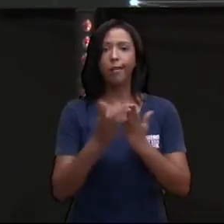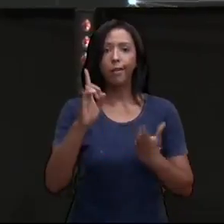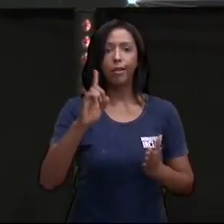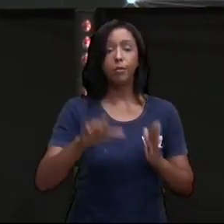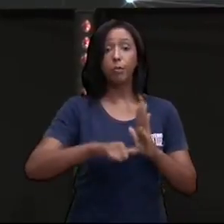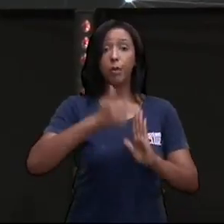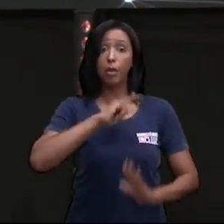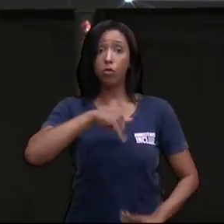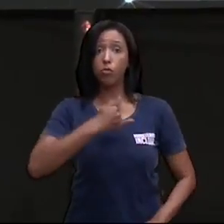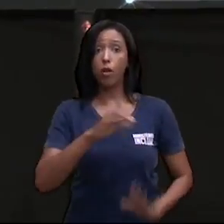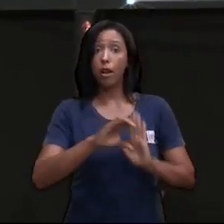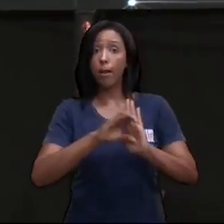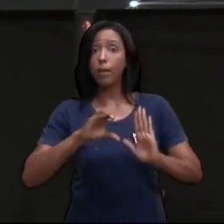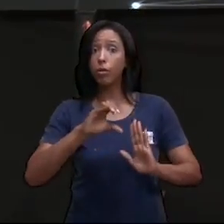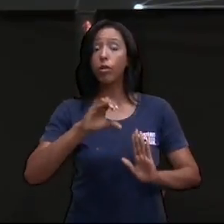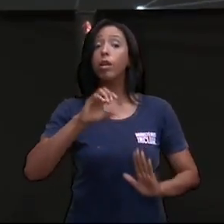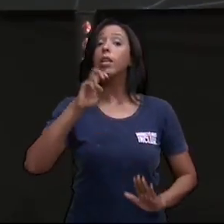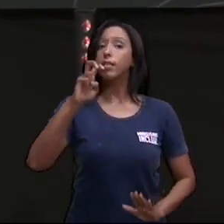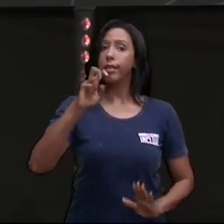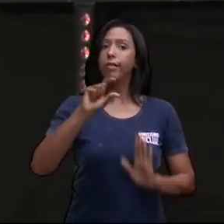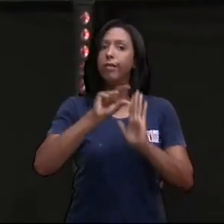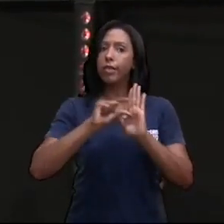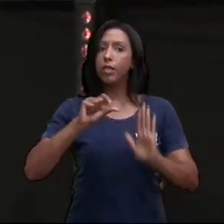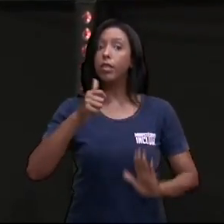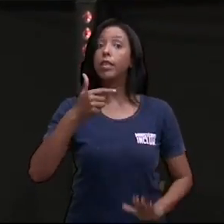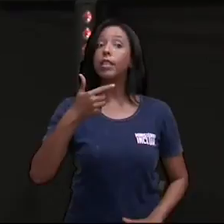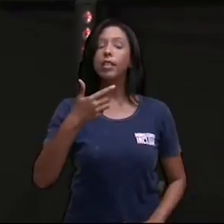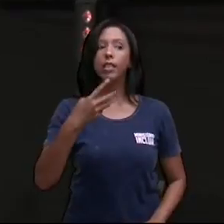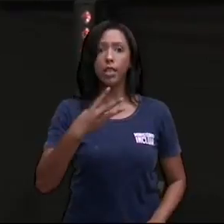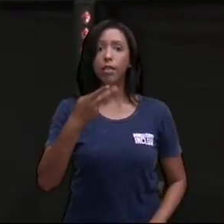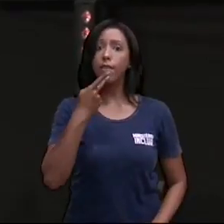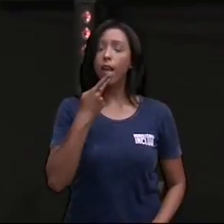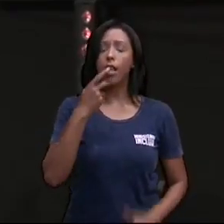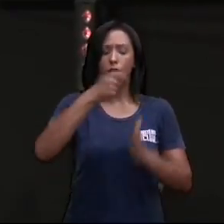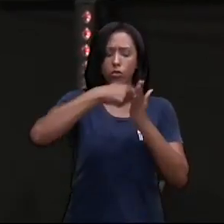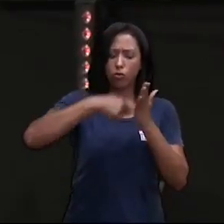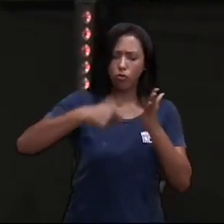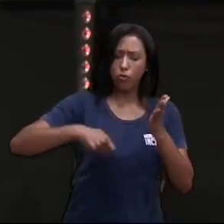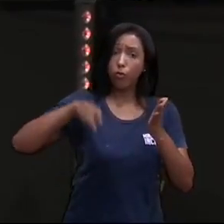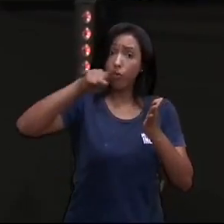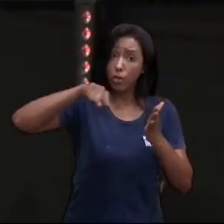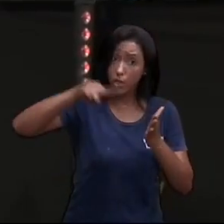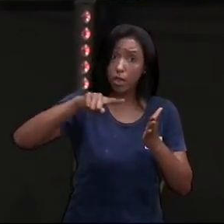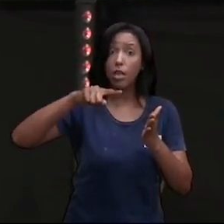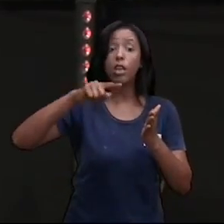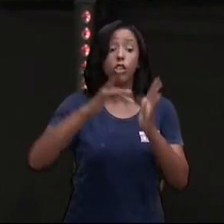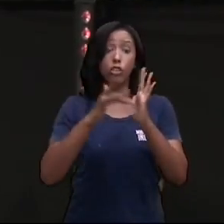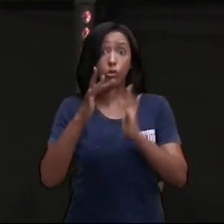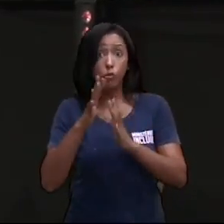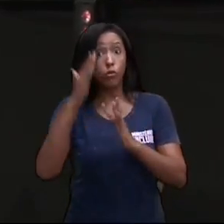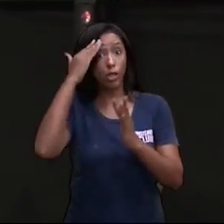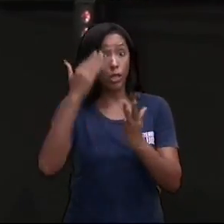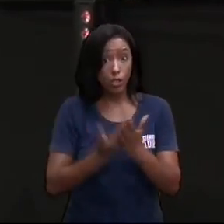Versículo 13 jeans escrevi Liz essas coisas a vocês que creem no filho de Deus para que vocês